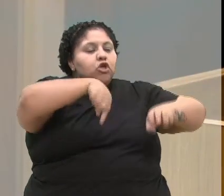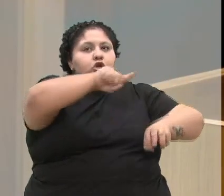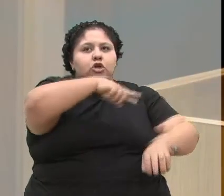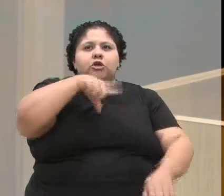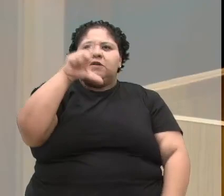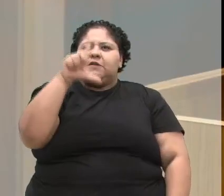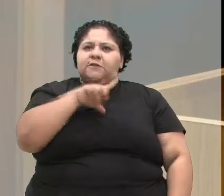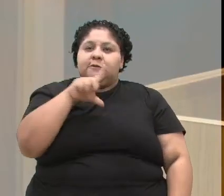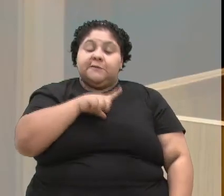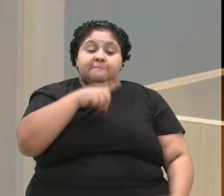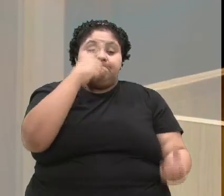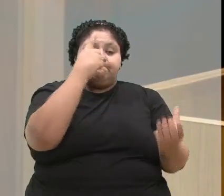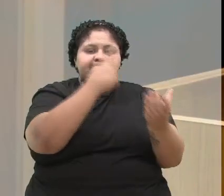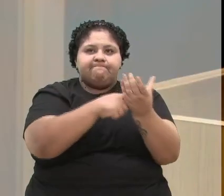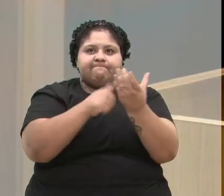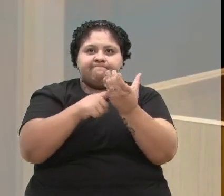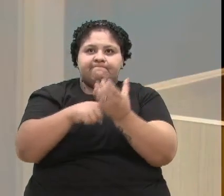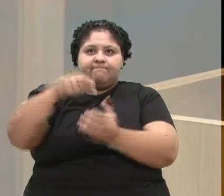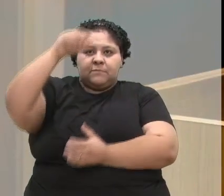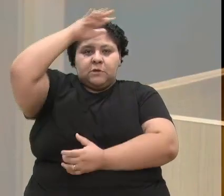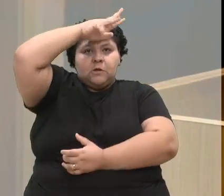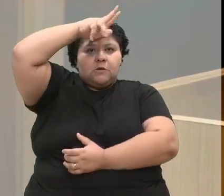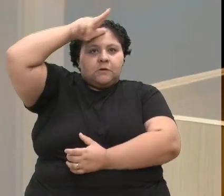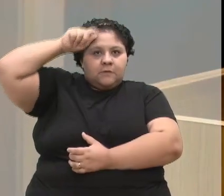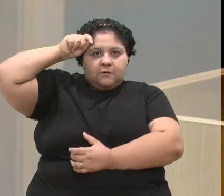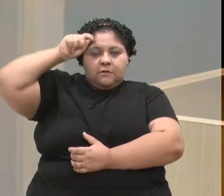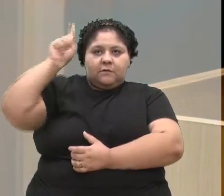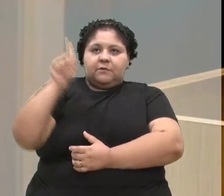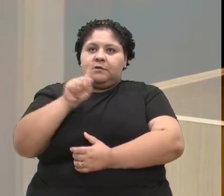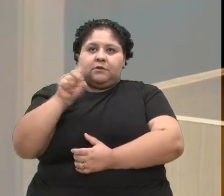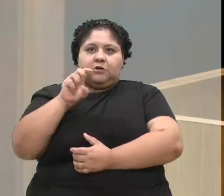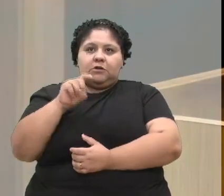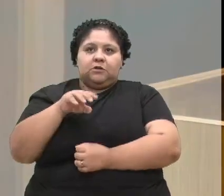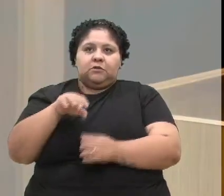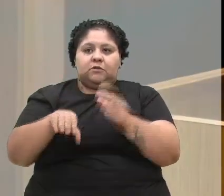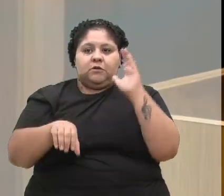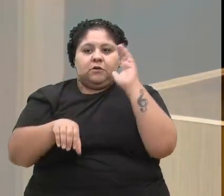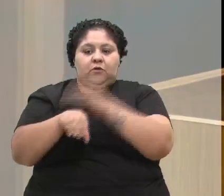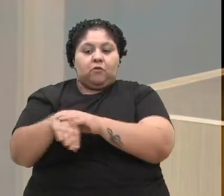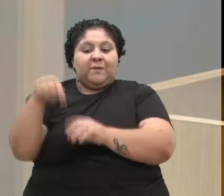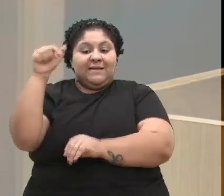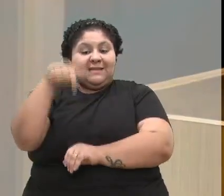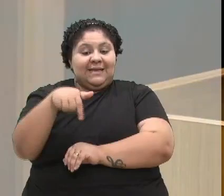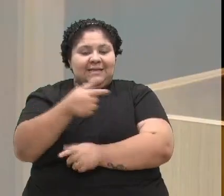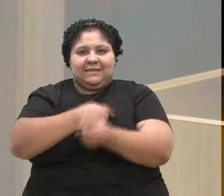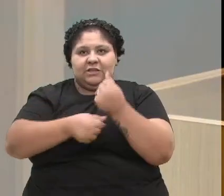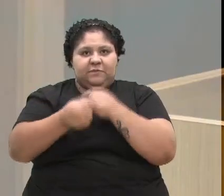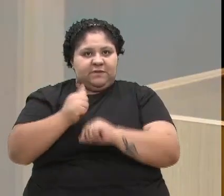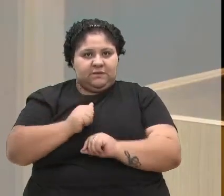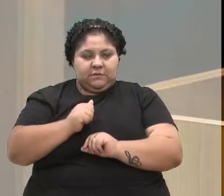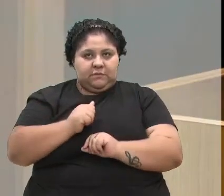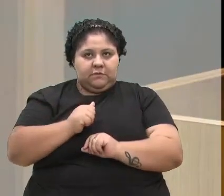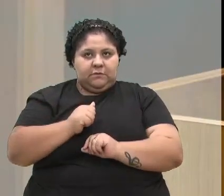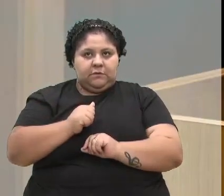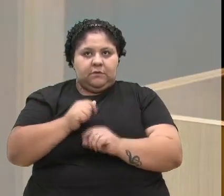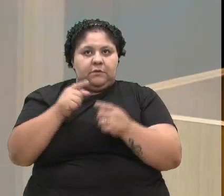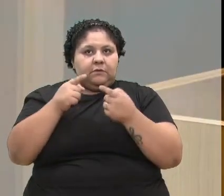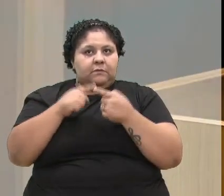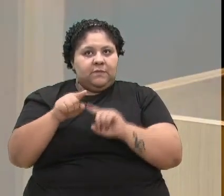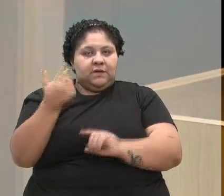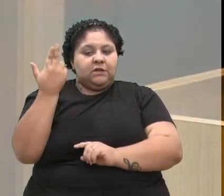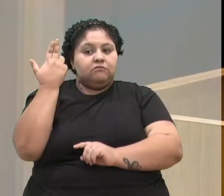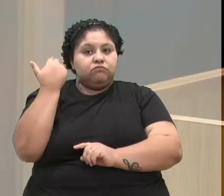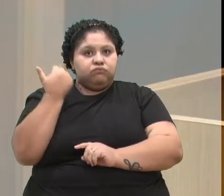uma agenda no município, e isso não é culpa dessa administração e nem de outra, mas é uma normativa